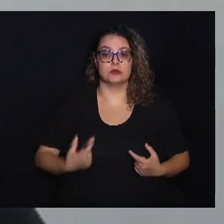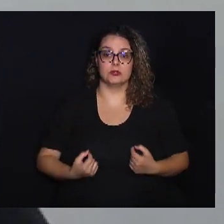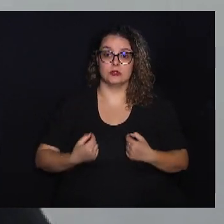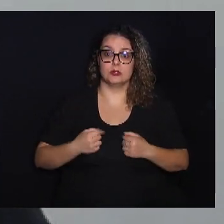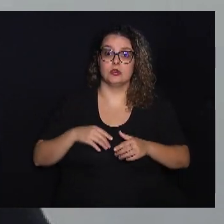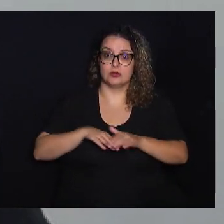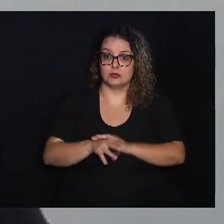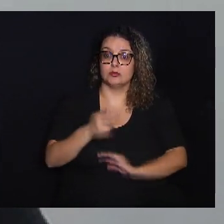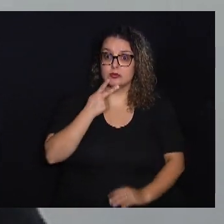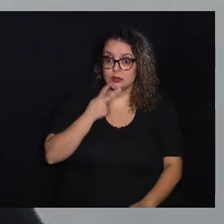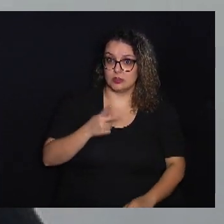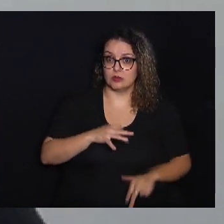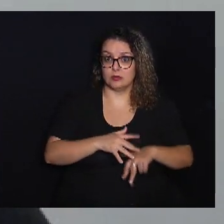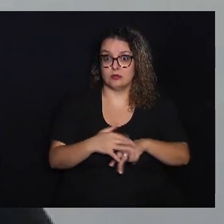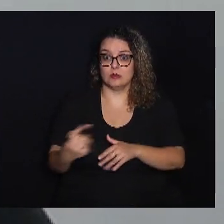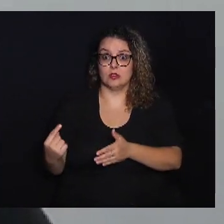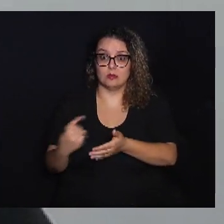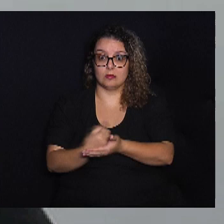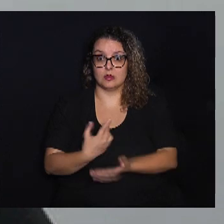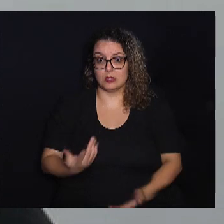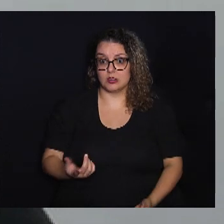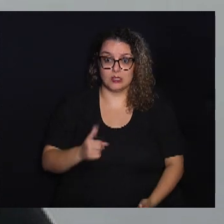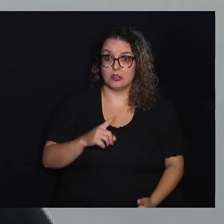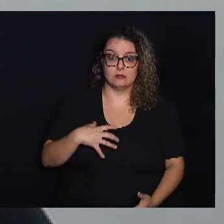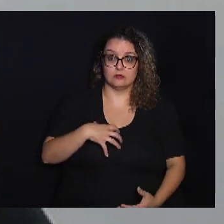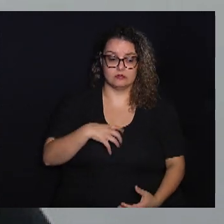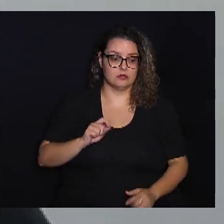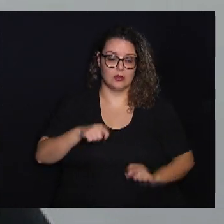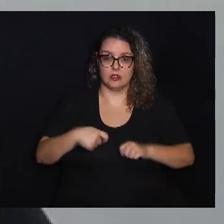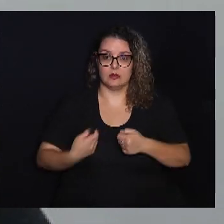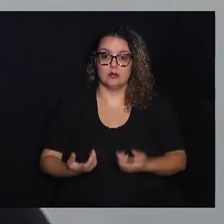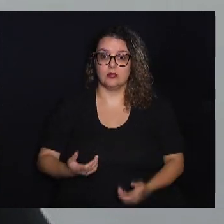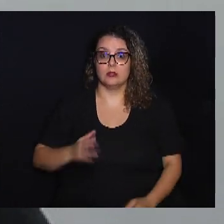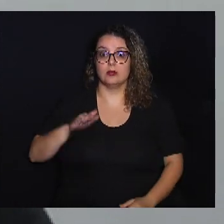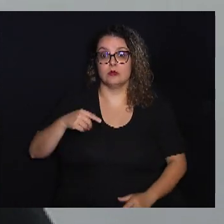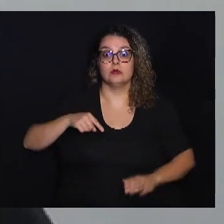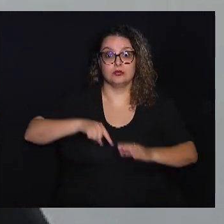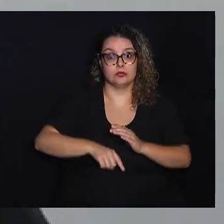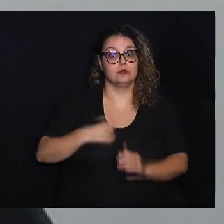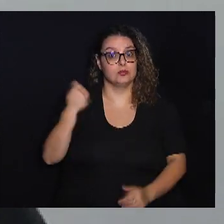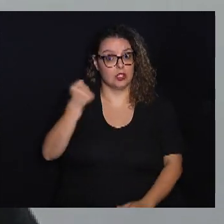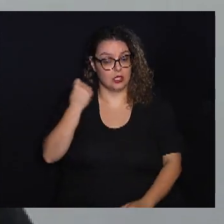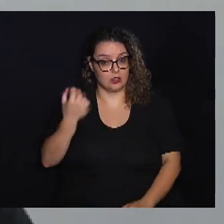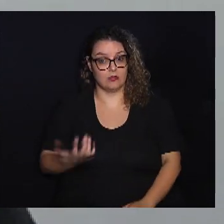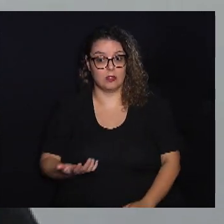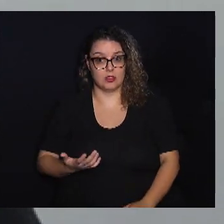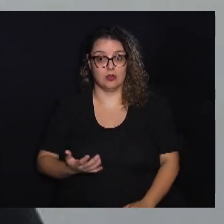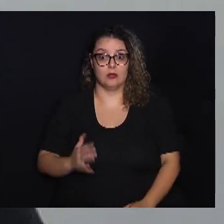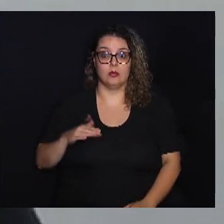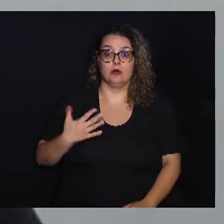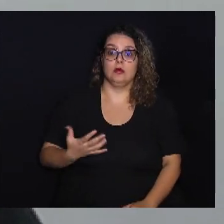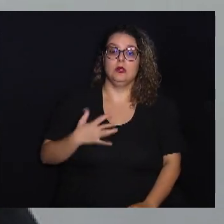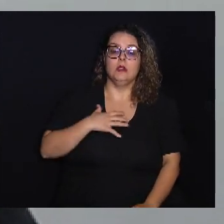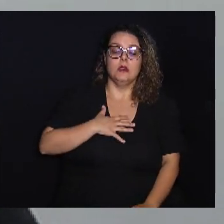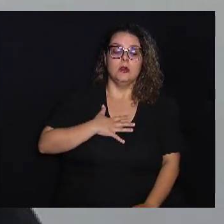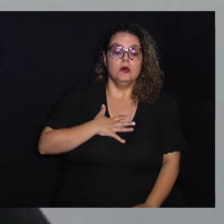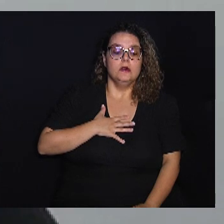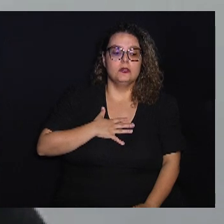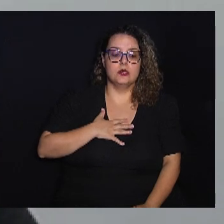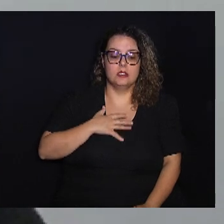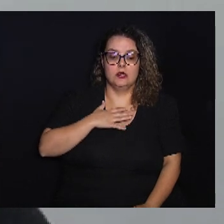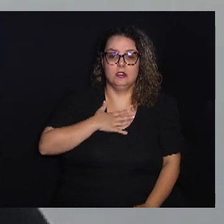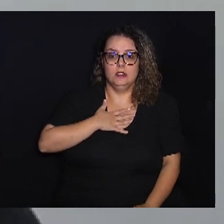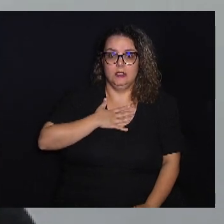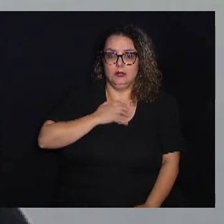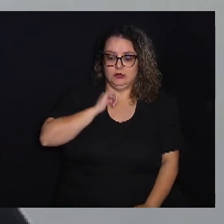importante essa triagem, tá? Então, a gente diagnosticando inicialmente, a gente tem uma gama de possibilidades de